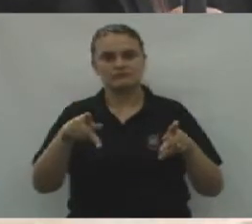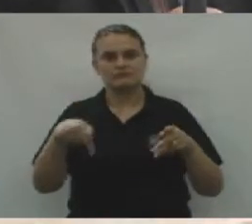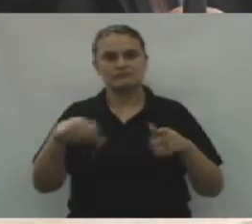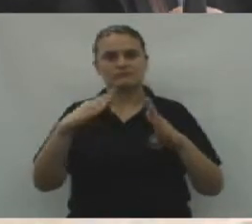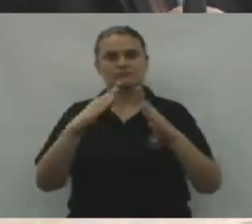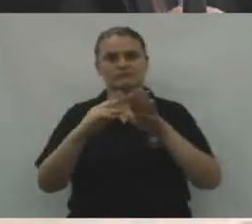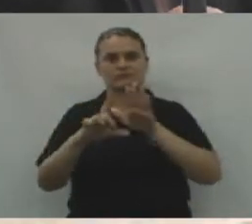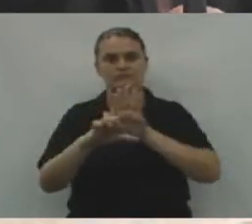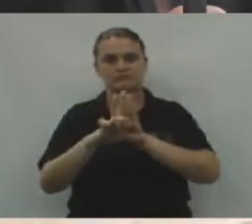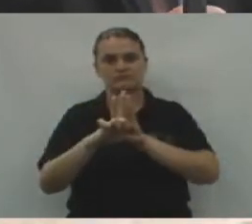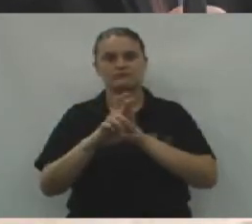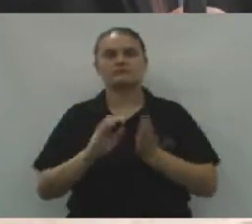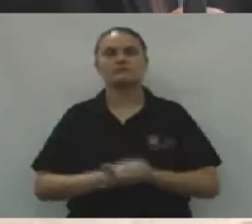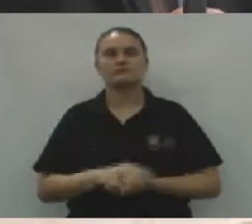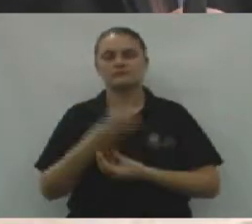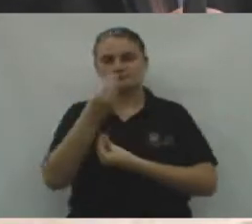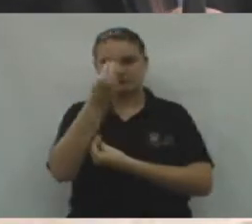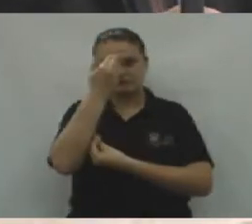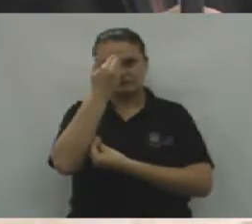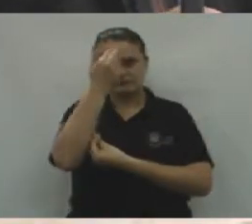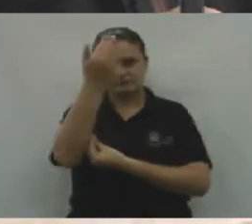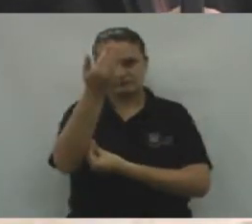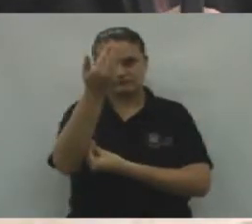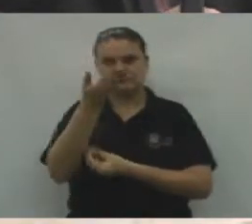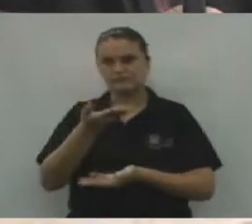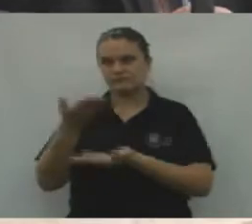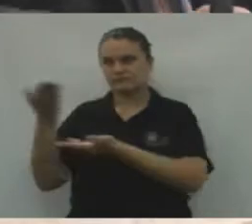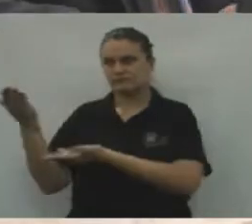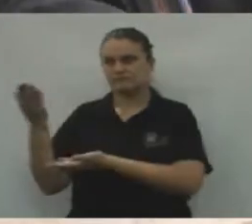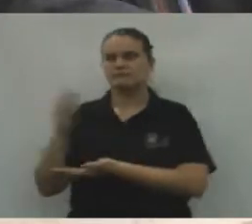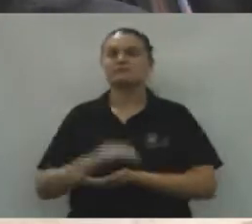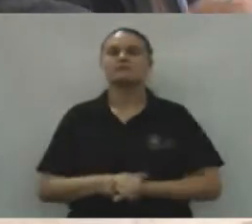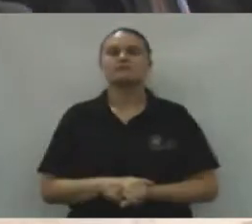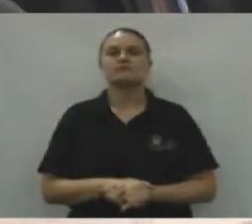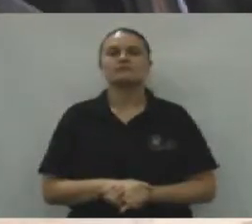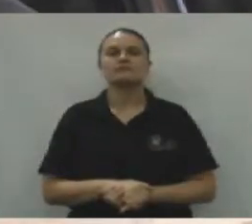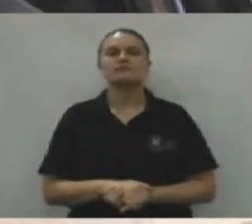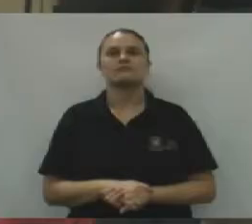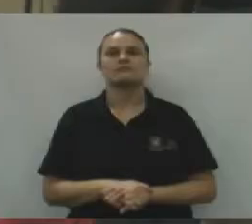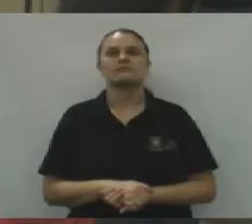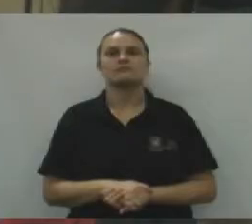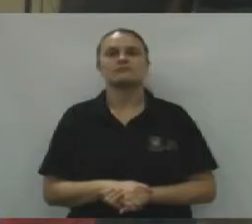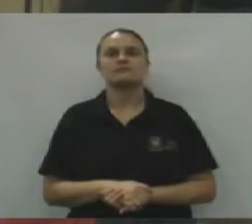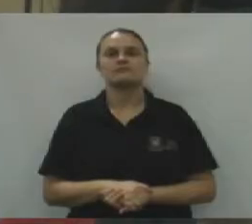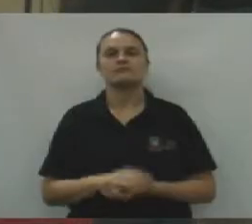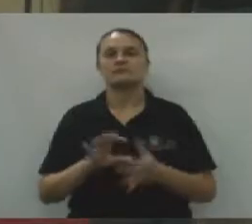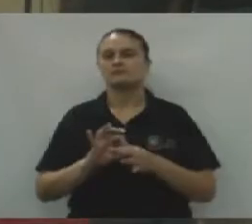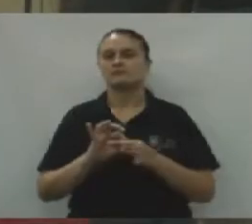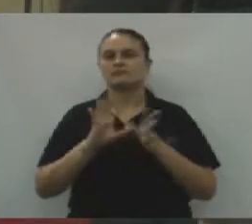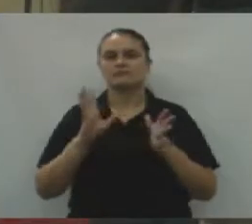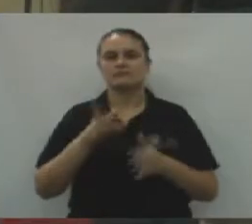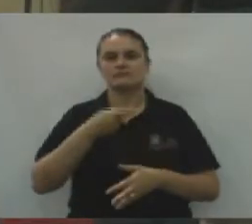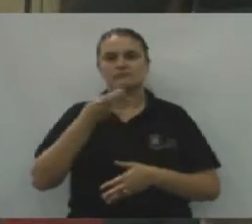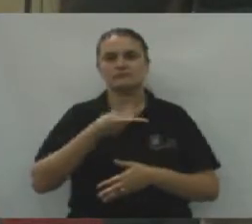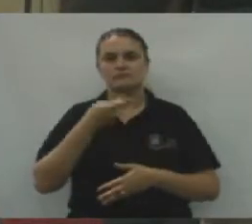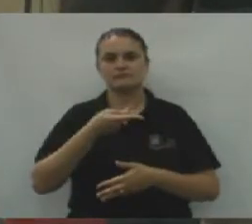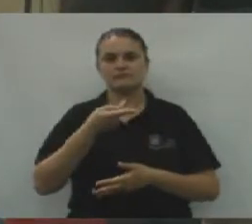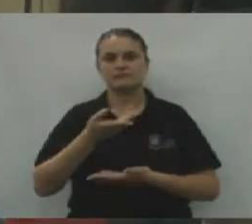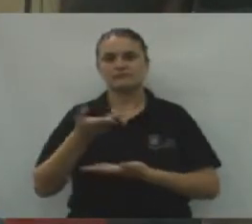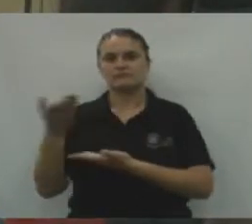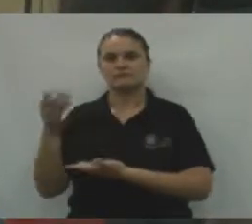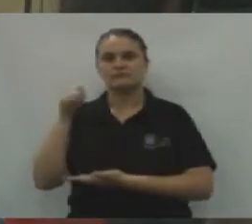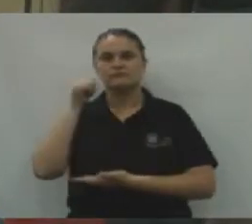Casa de Leis. Muito obrigado. É a sua palavra, presidente. Continua livre a palavra,